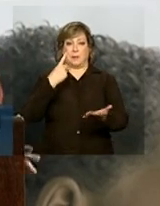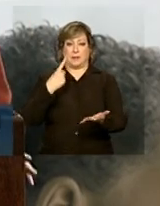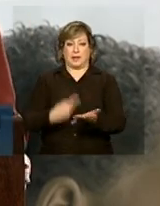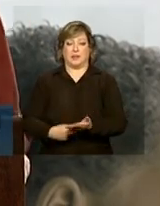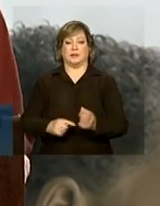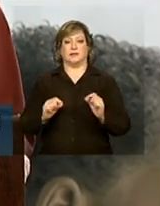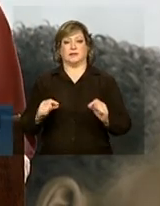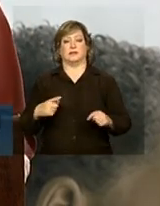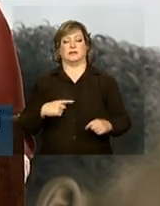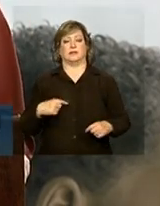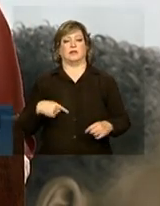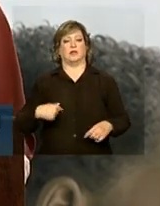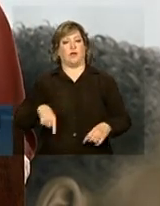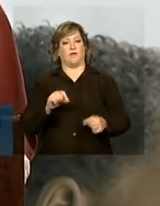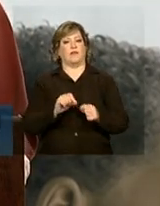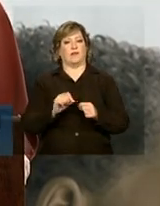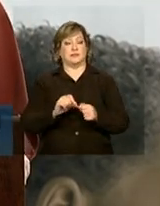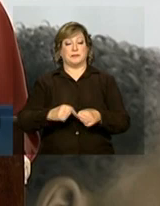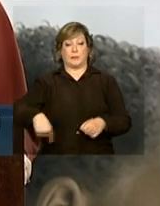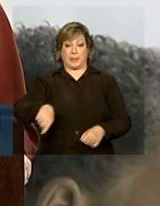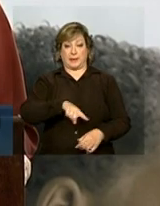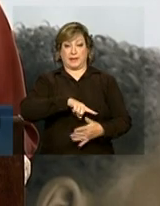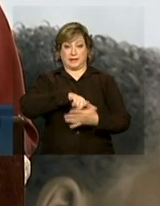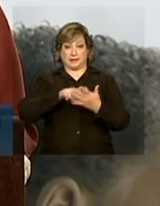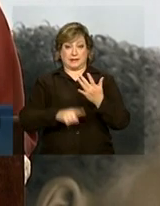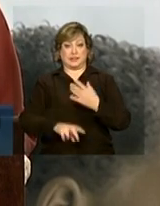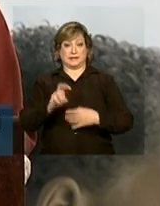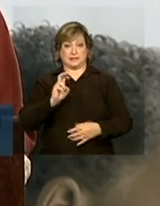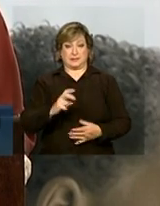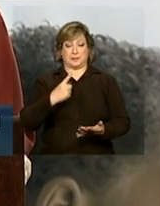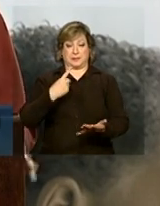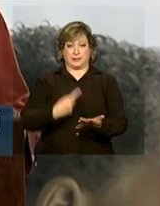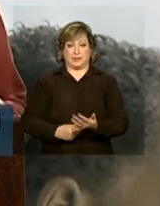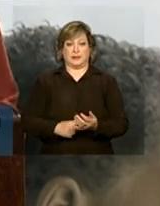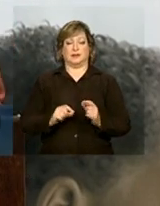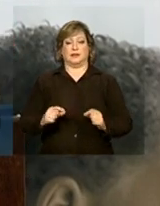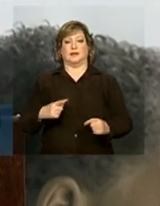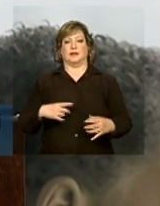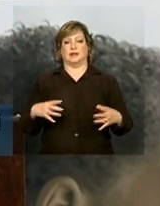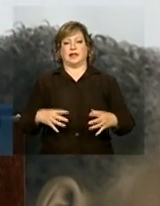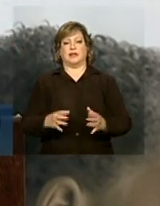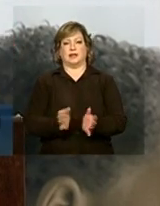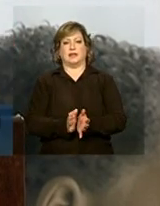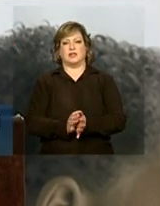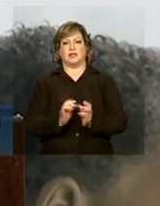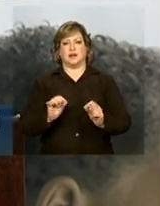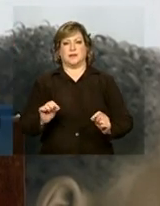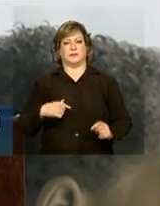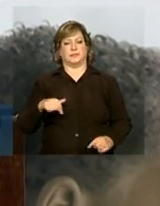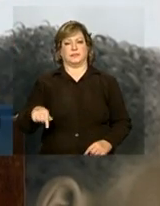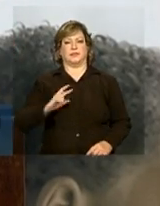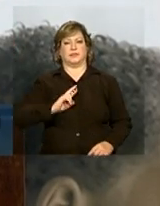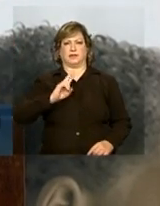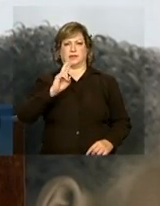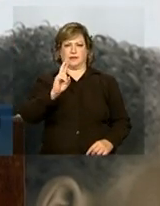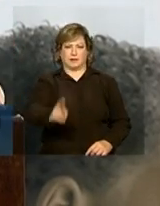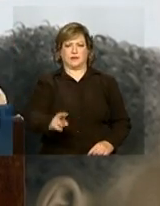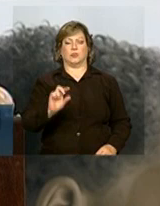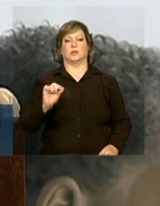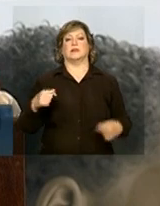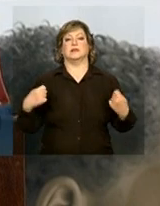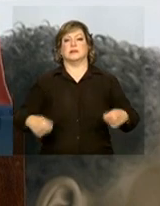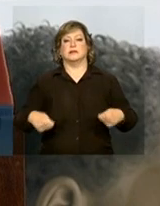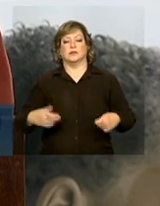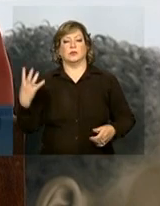nós formulamos. Esses pactos, eles respondiam às demandas dos movimentos de